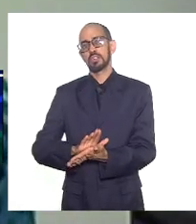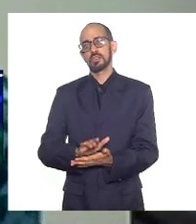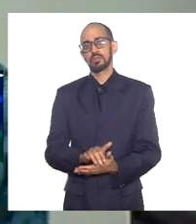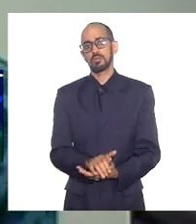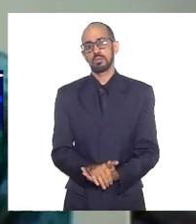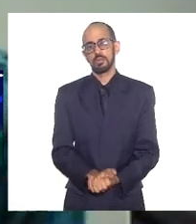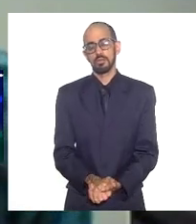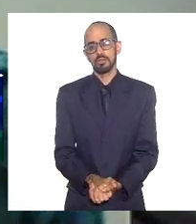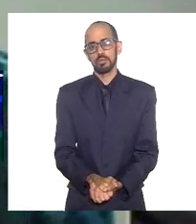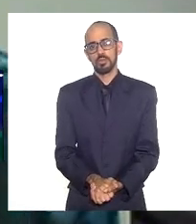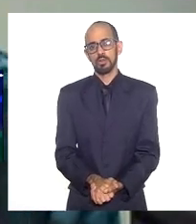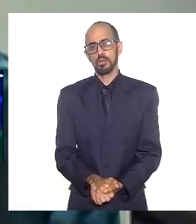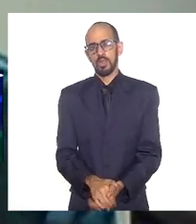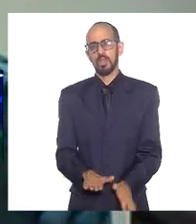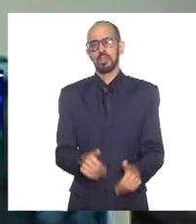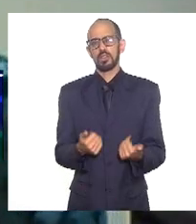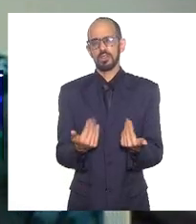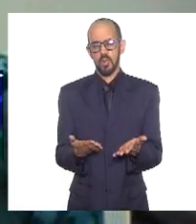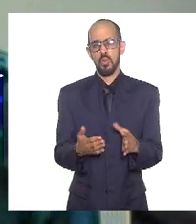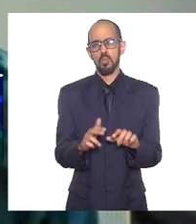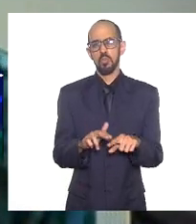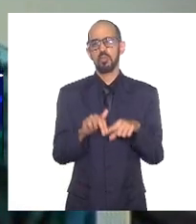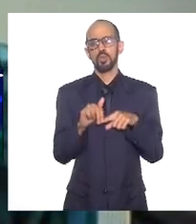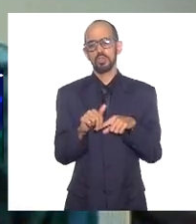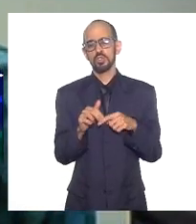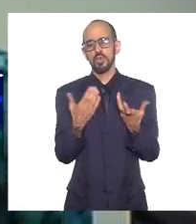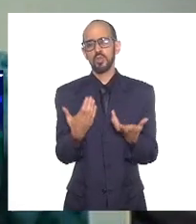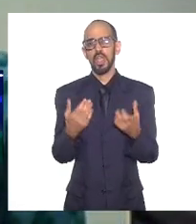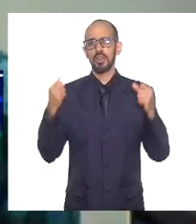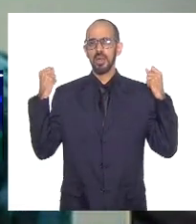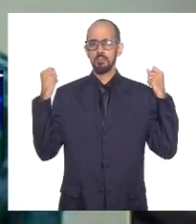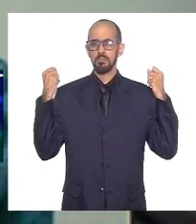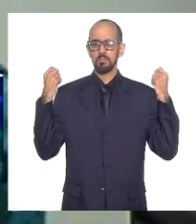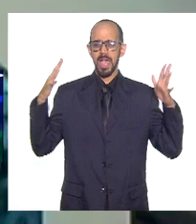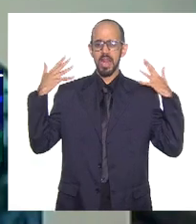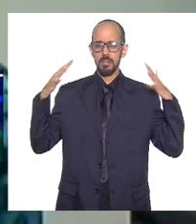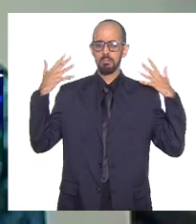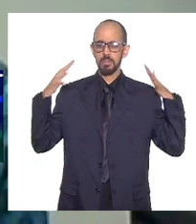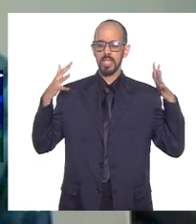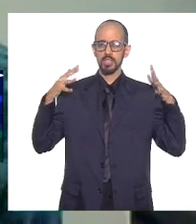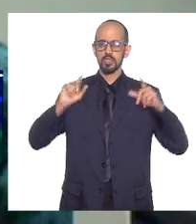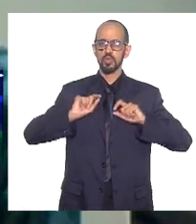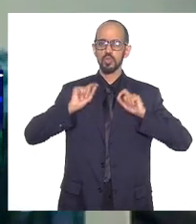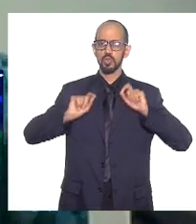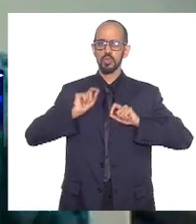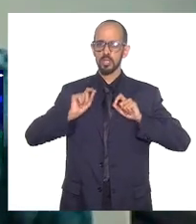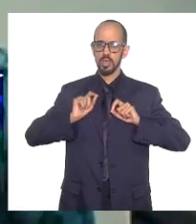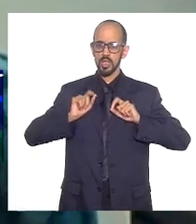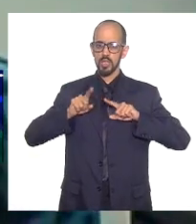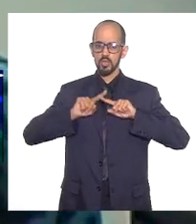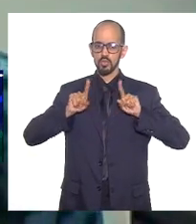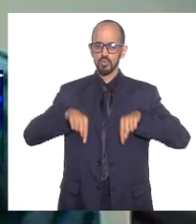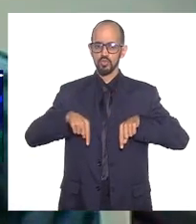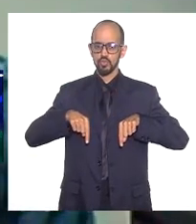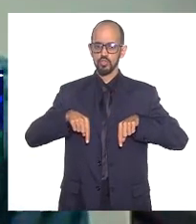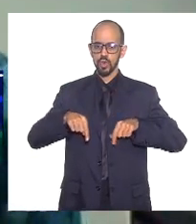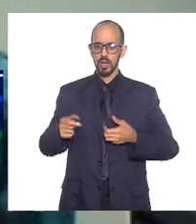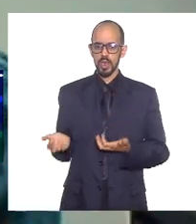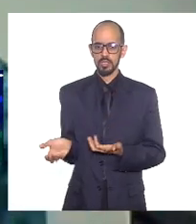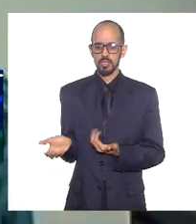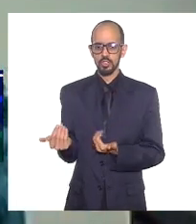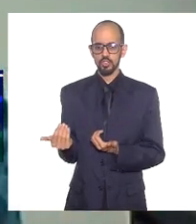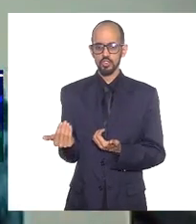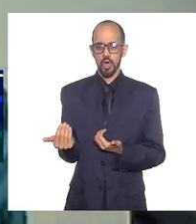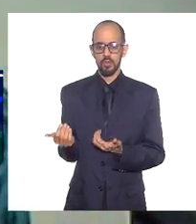racista. E, nesse sentido, eu quero aplaudir os empregadores desse jovem